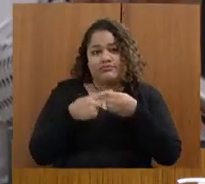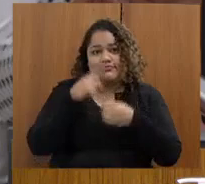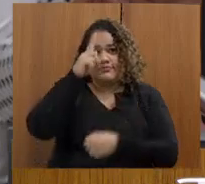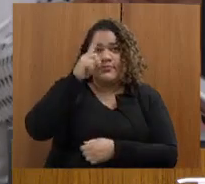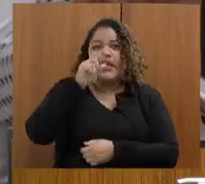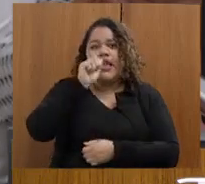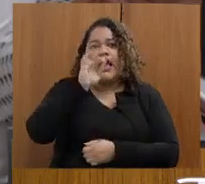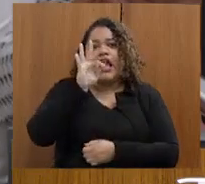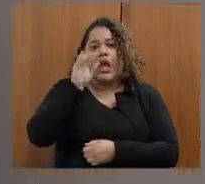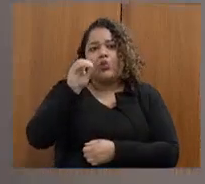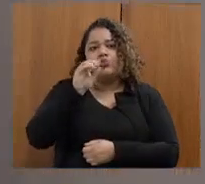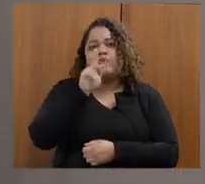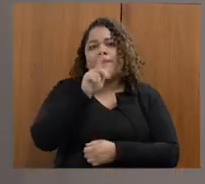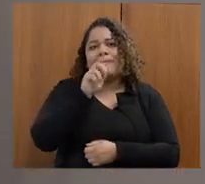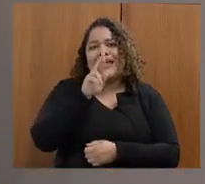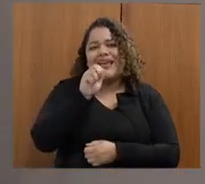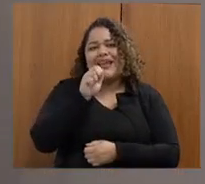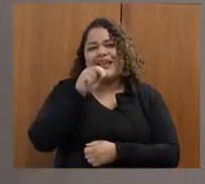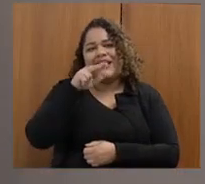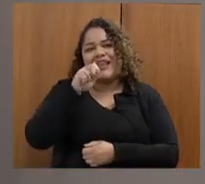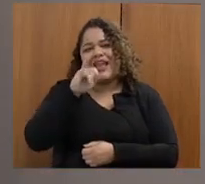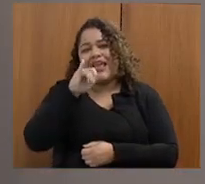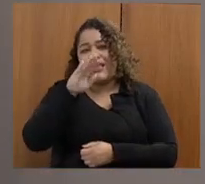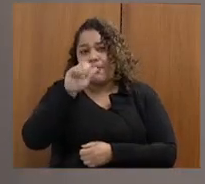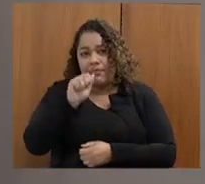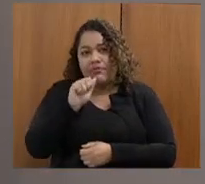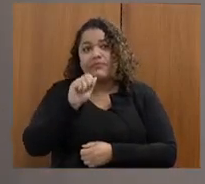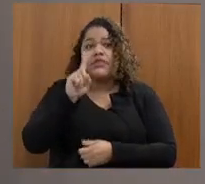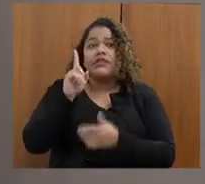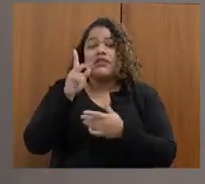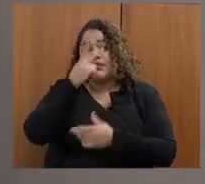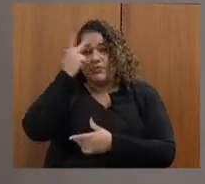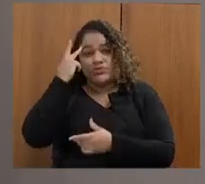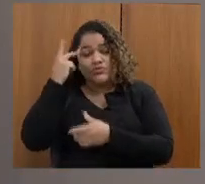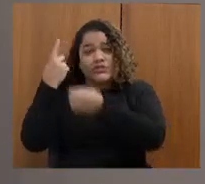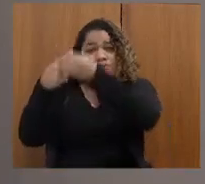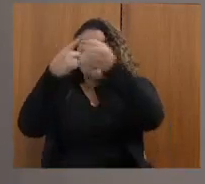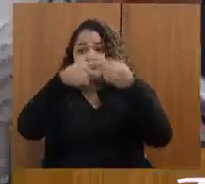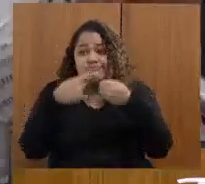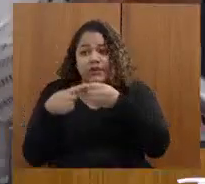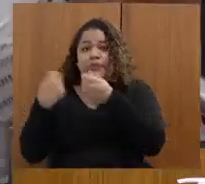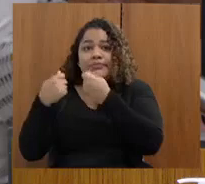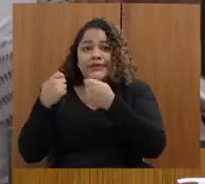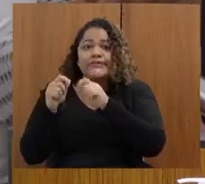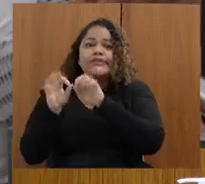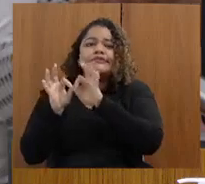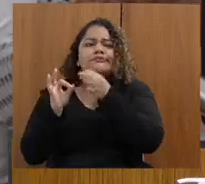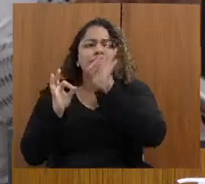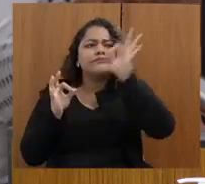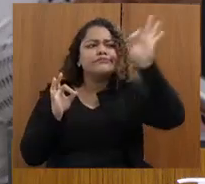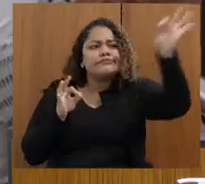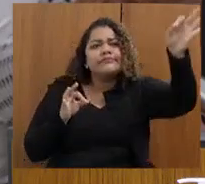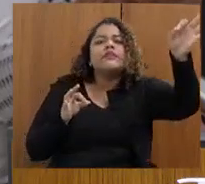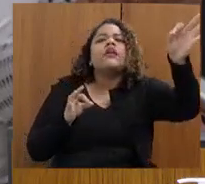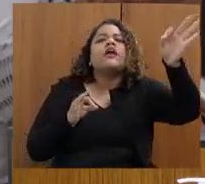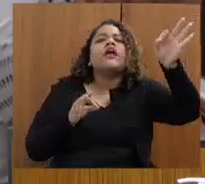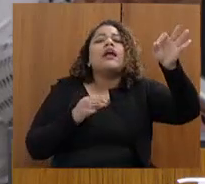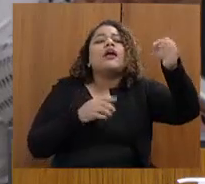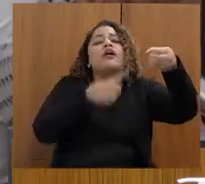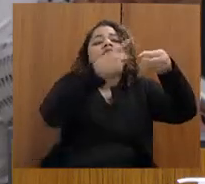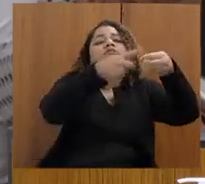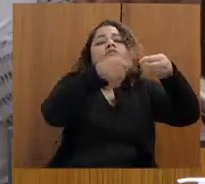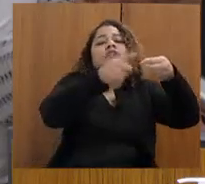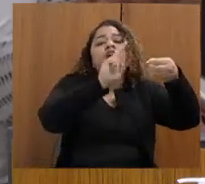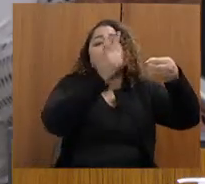por exemplo tem que sair de Araxá de Campos Altos para Uberaba né rodando aí 100 200 km às vezes